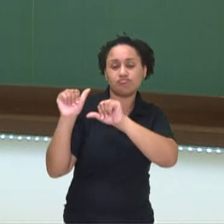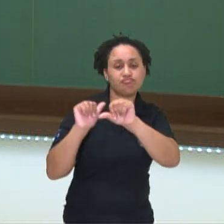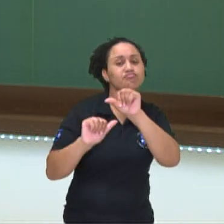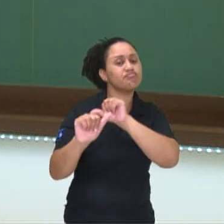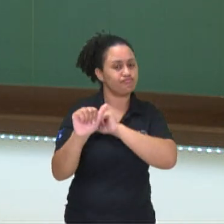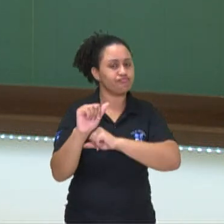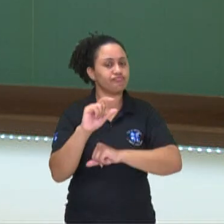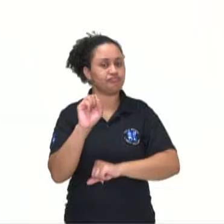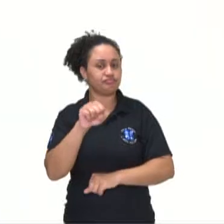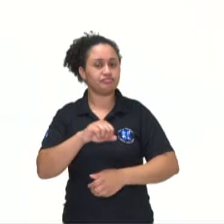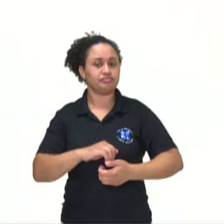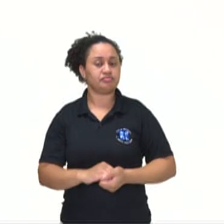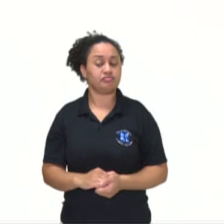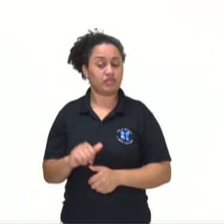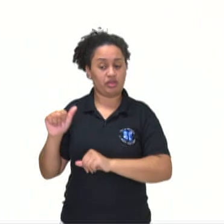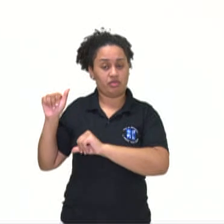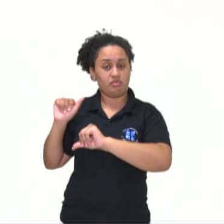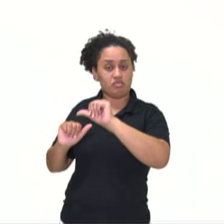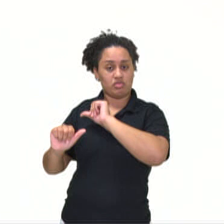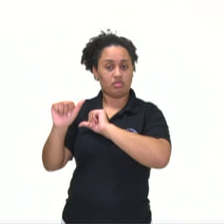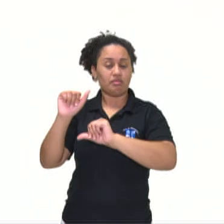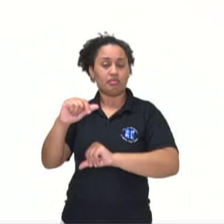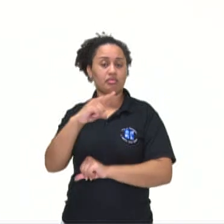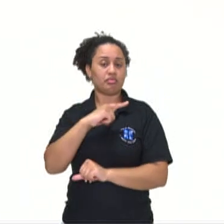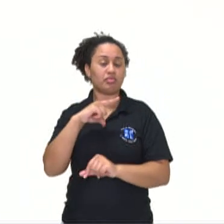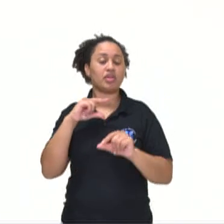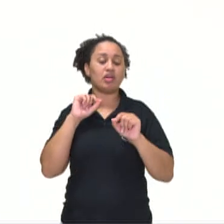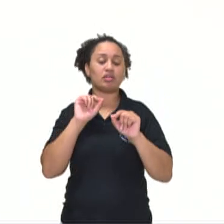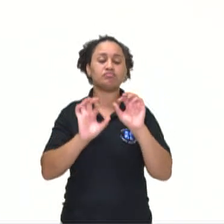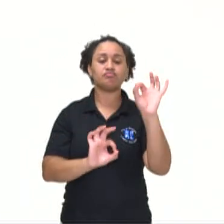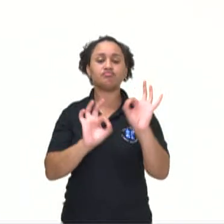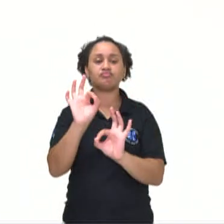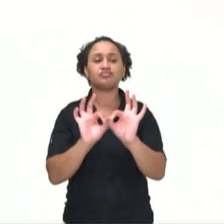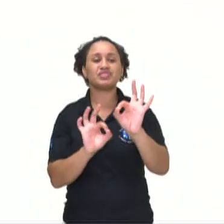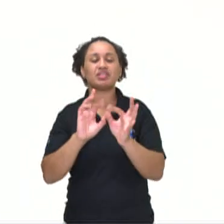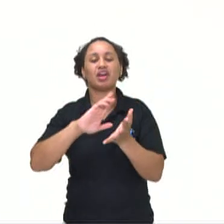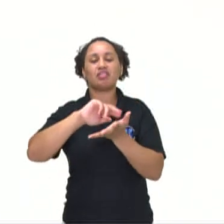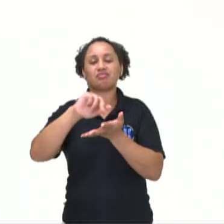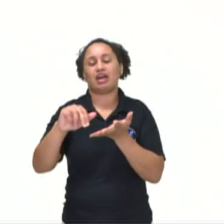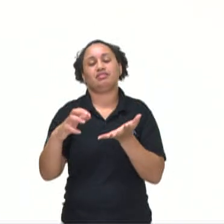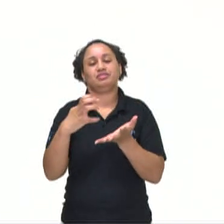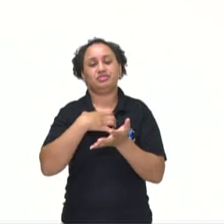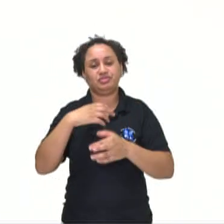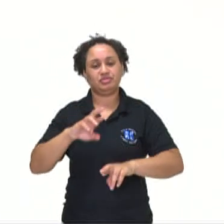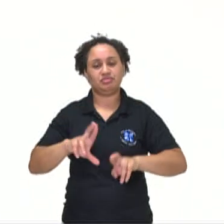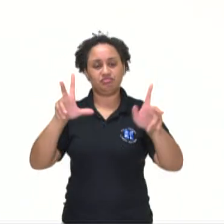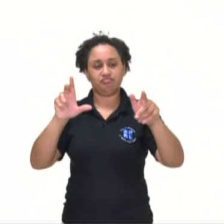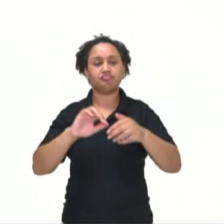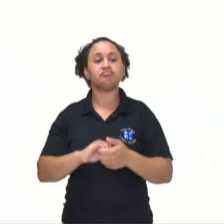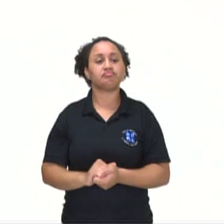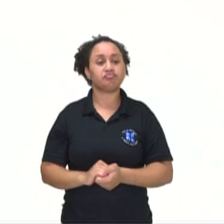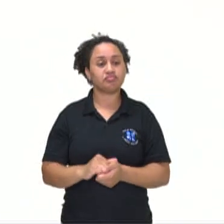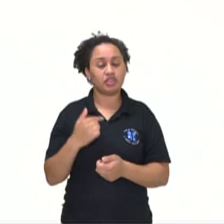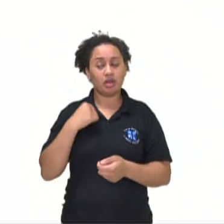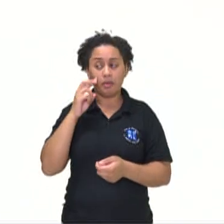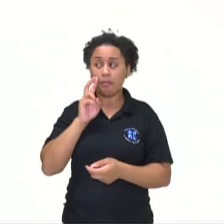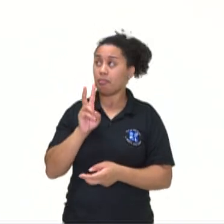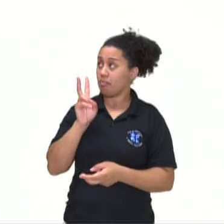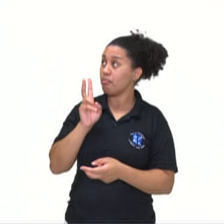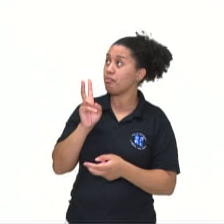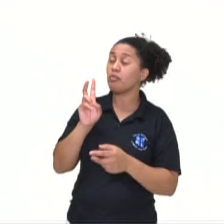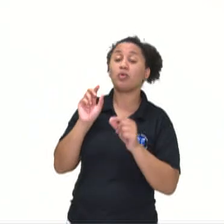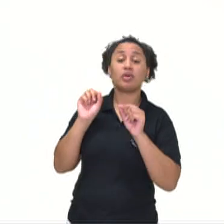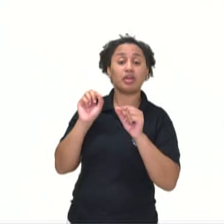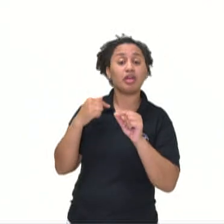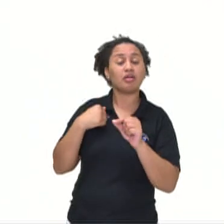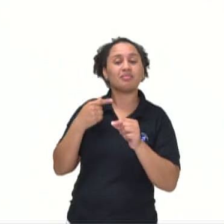transformações. E esses meios de comunicação, eles estão organizados de várias maneiras. E eu olhei aqui para a tela justamente para